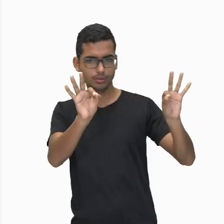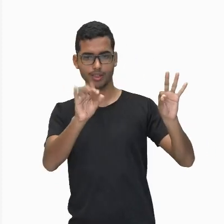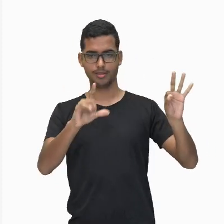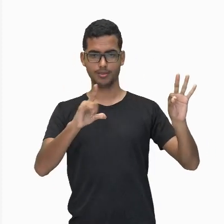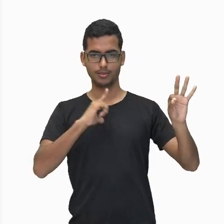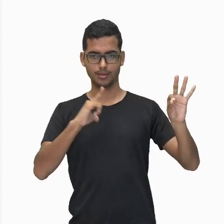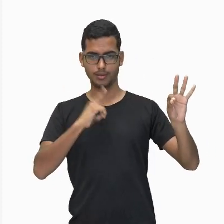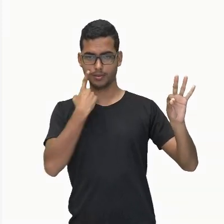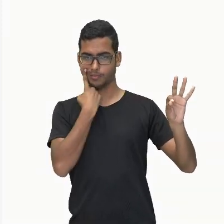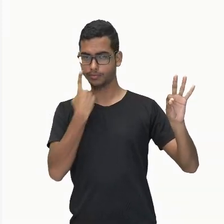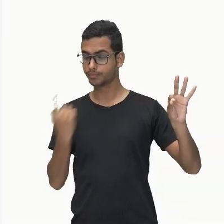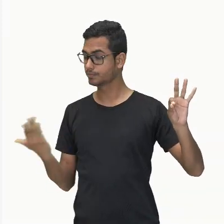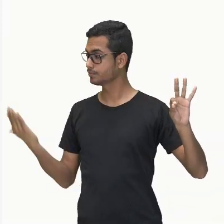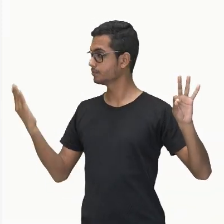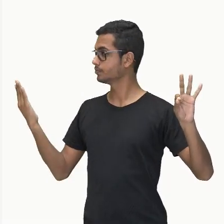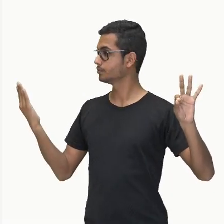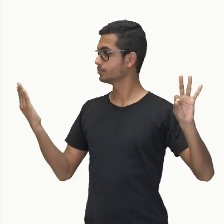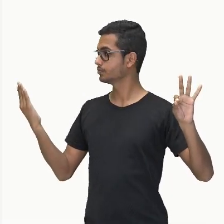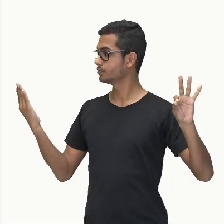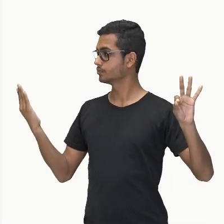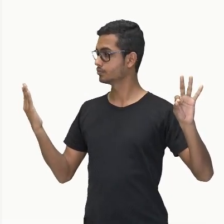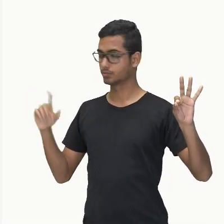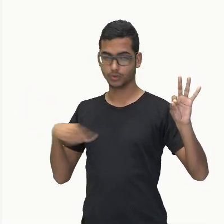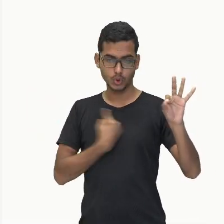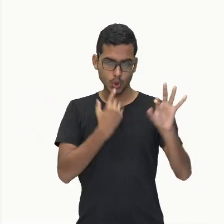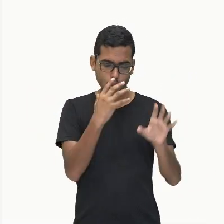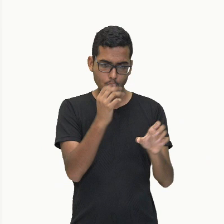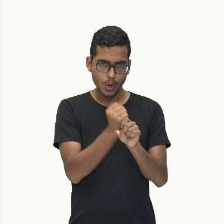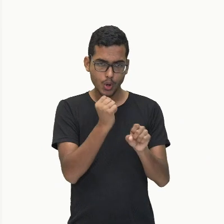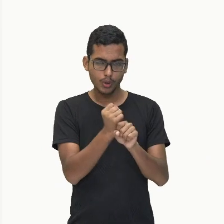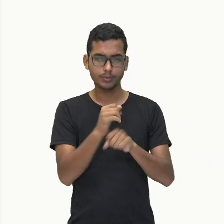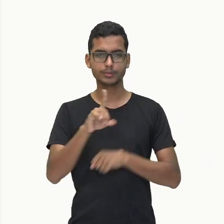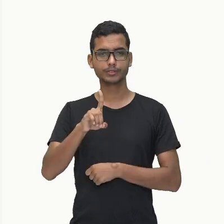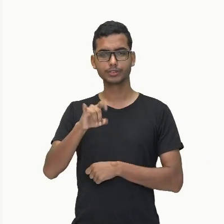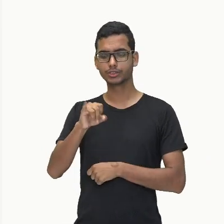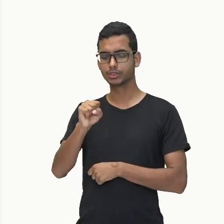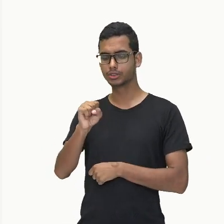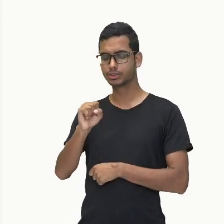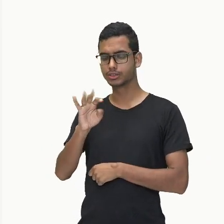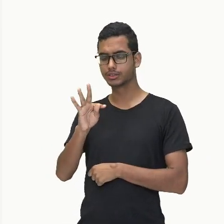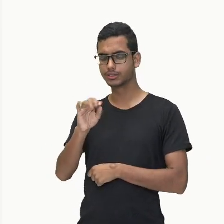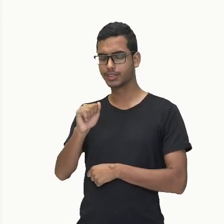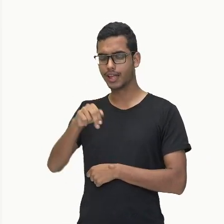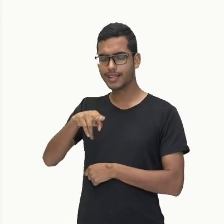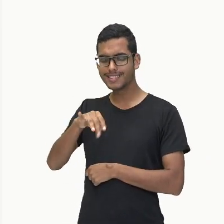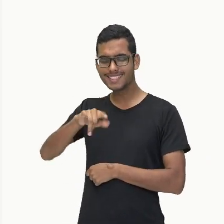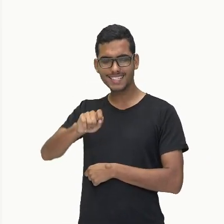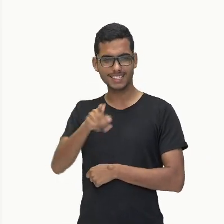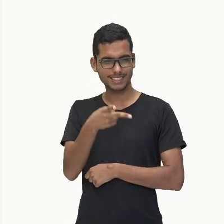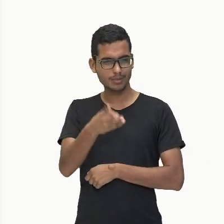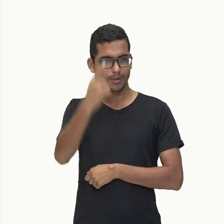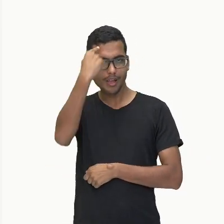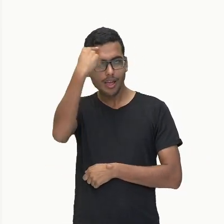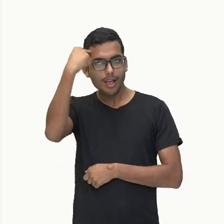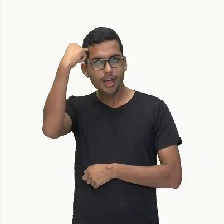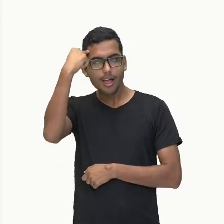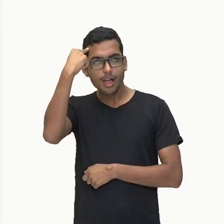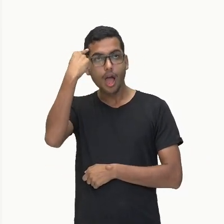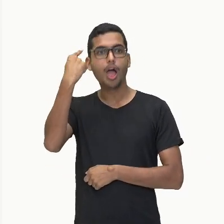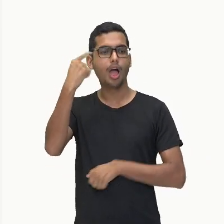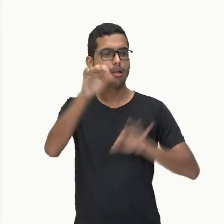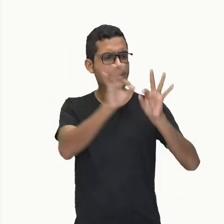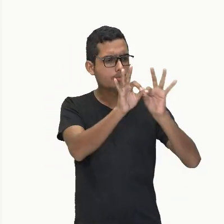distância que a gente vai medir, Quando a gente fala de distância, a gente tem logo em mente uma medição,